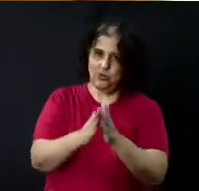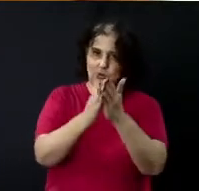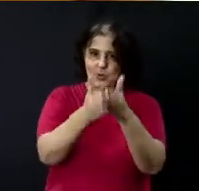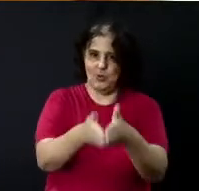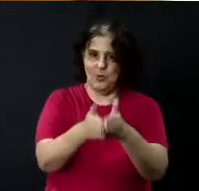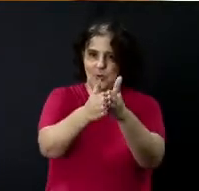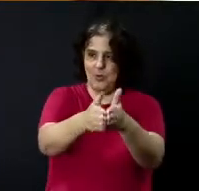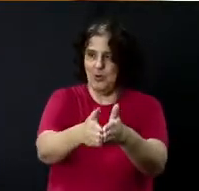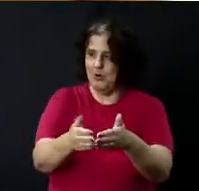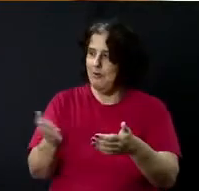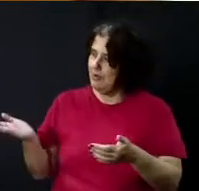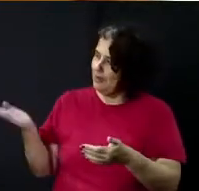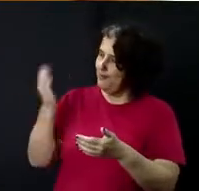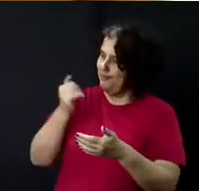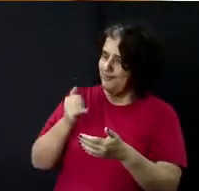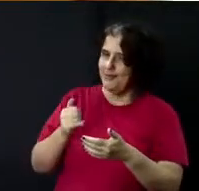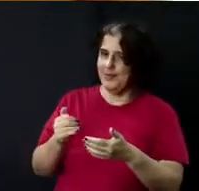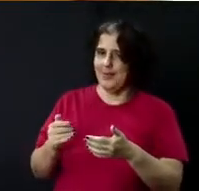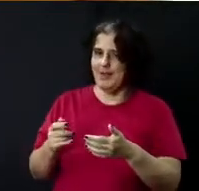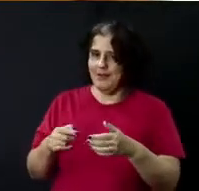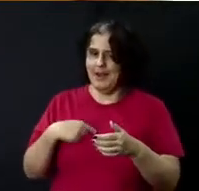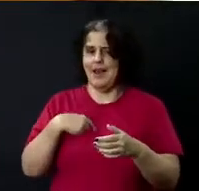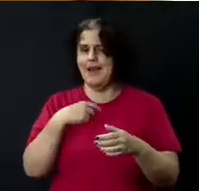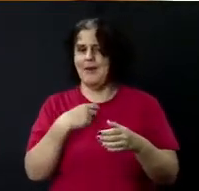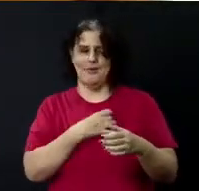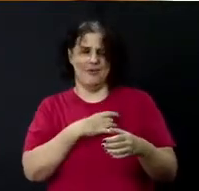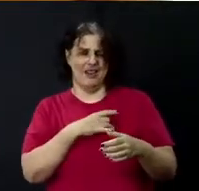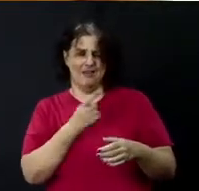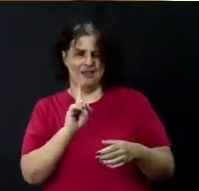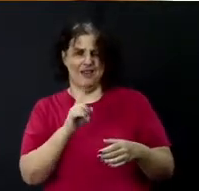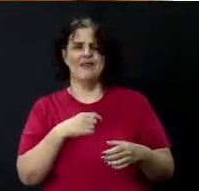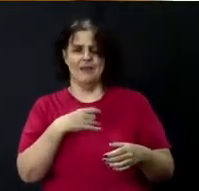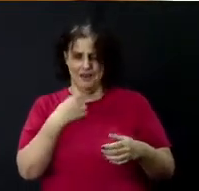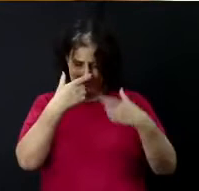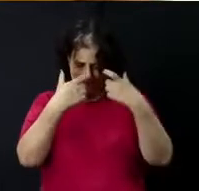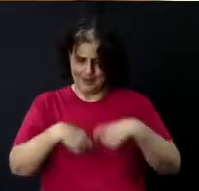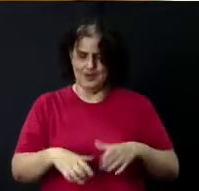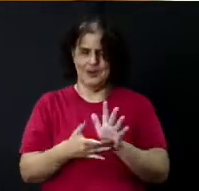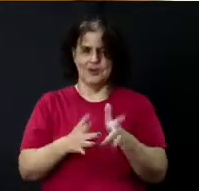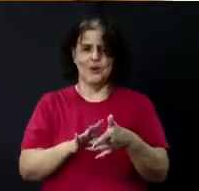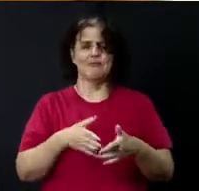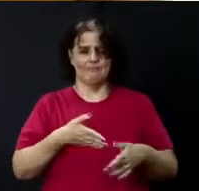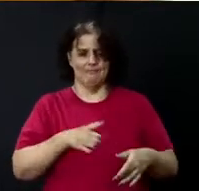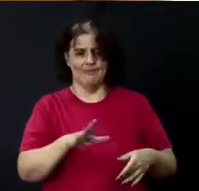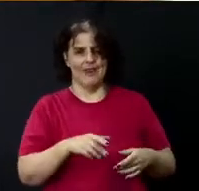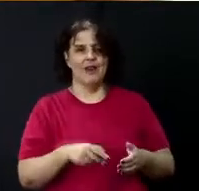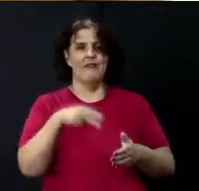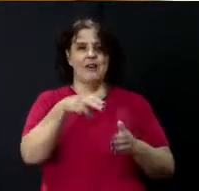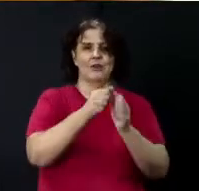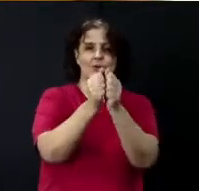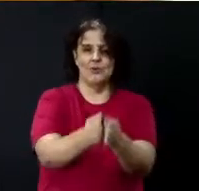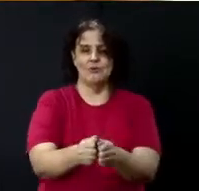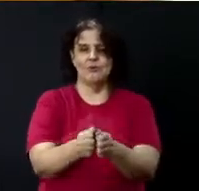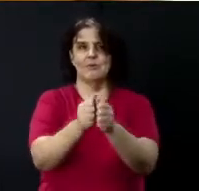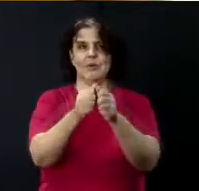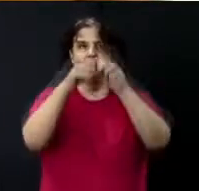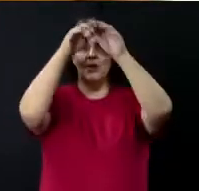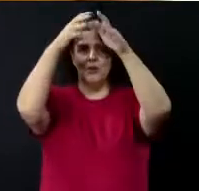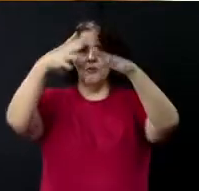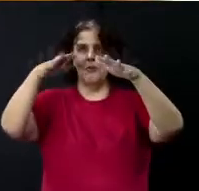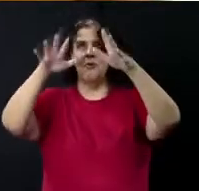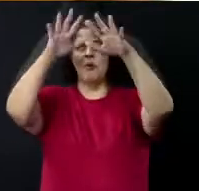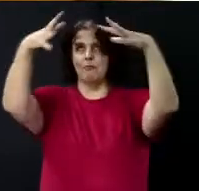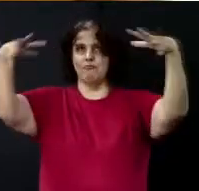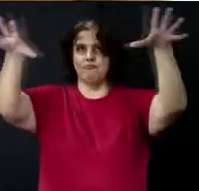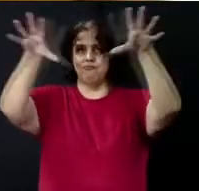Entra no barco, logo o barco chega do outro lado. Segurança, então satisfação,